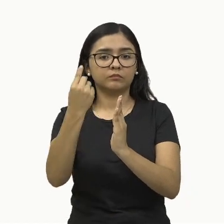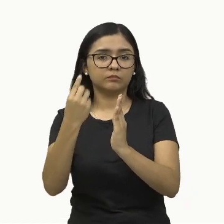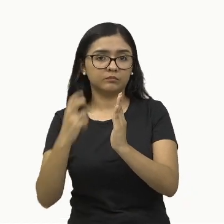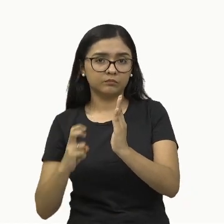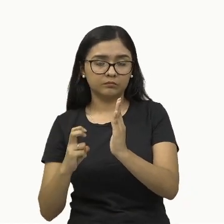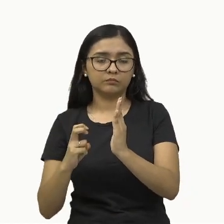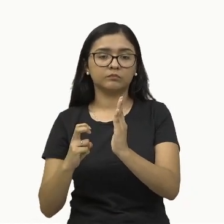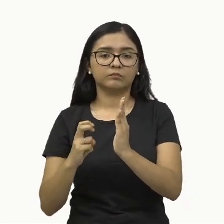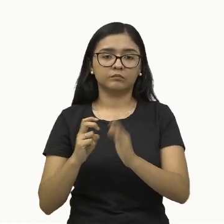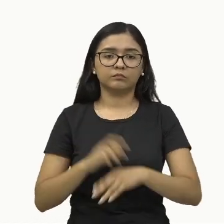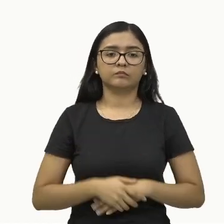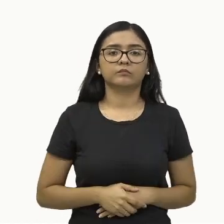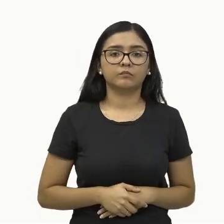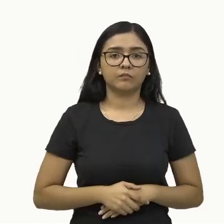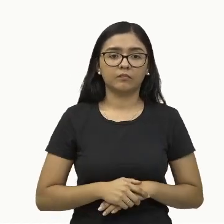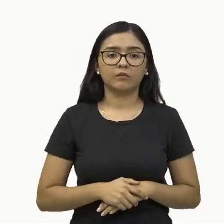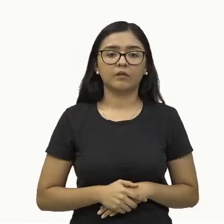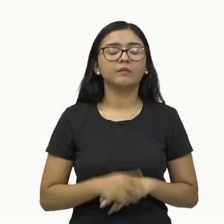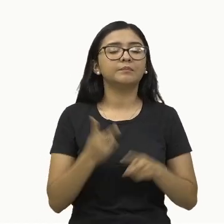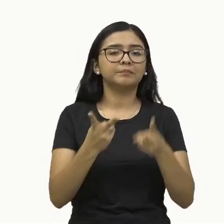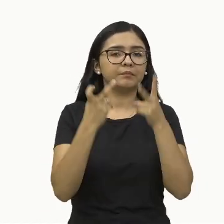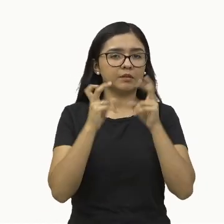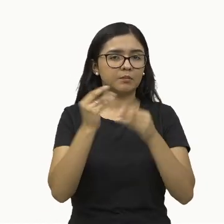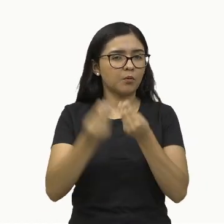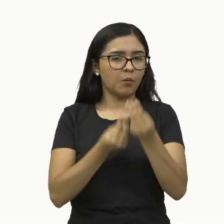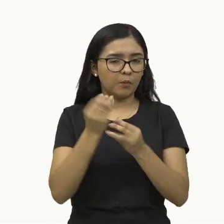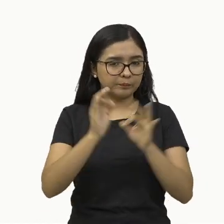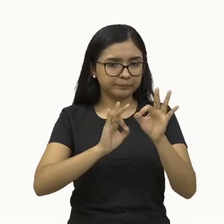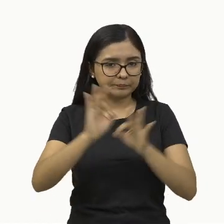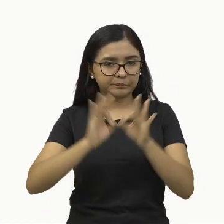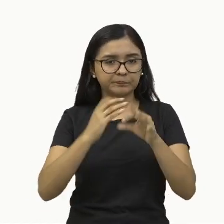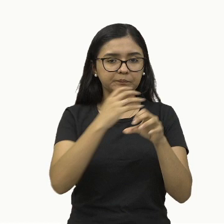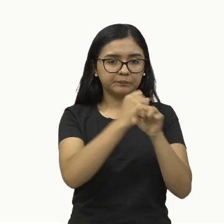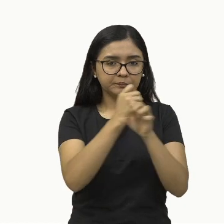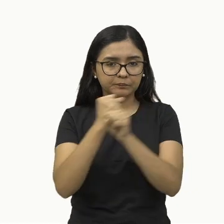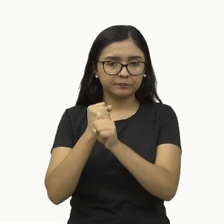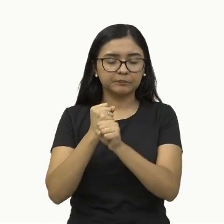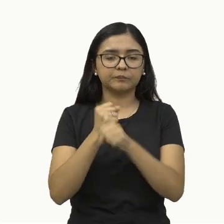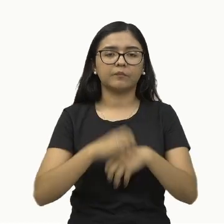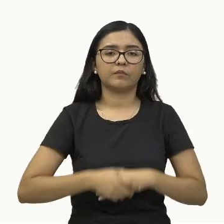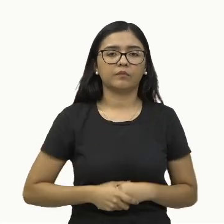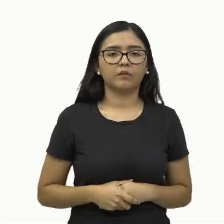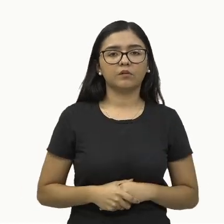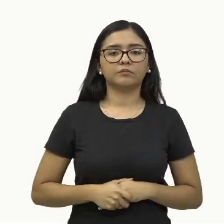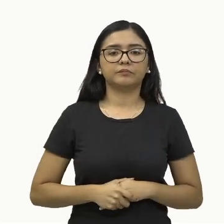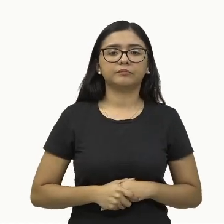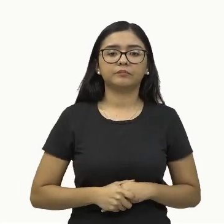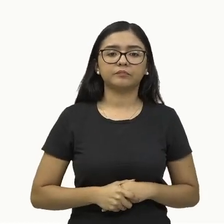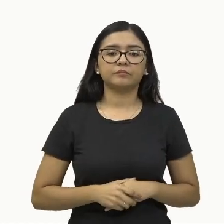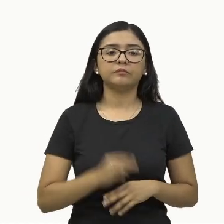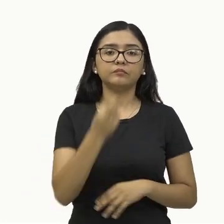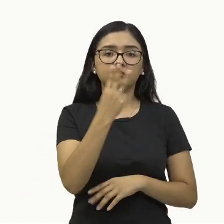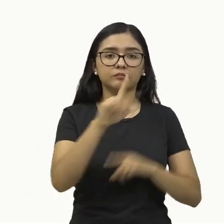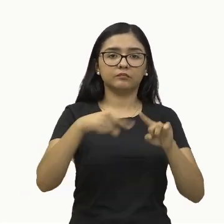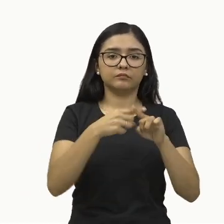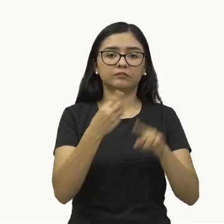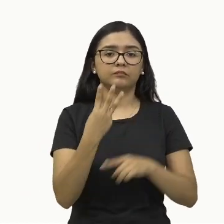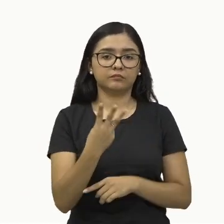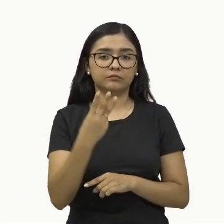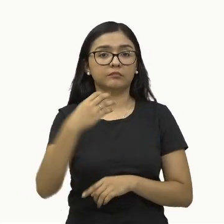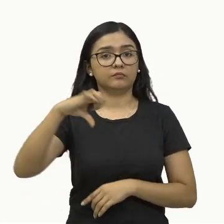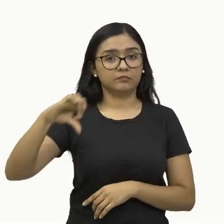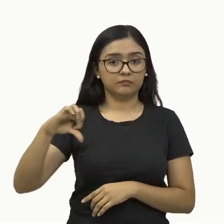Ok? Apenas isso. Então, olha como é que vai ficar. Ó. Vamos lá. 3 vezes 3 é igual a